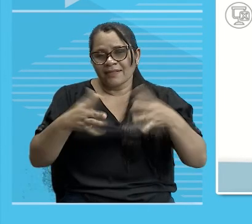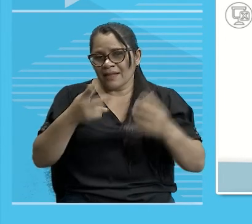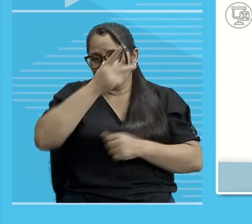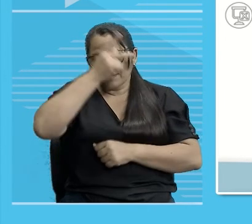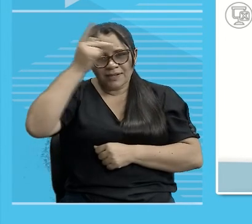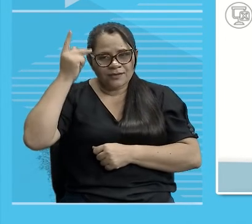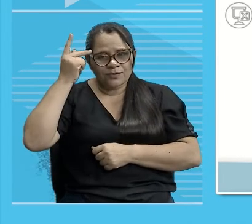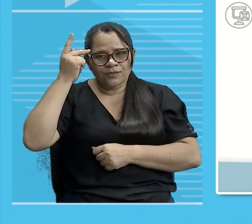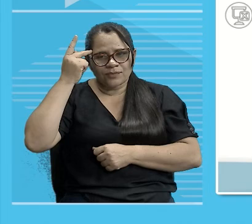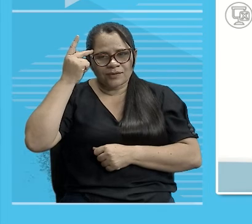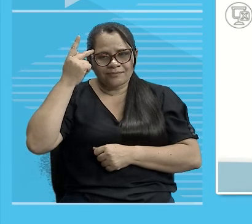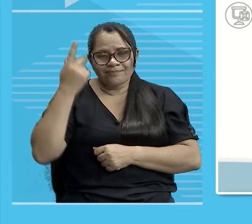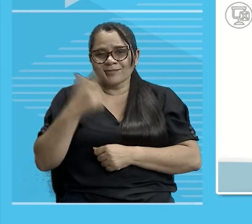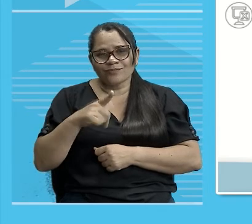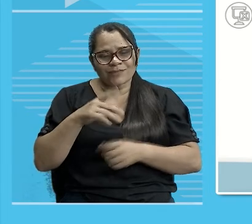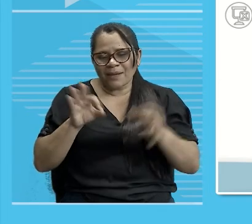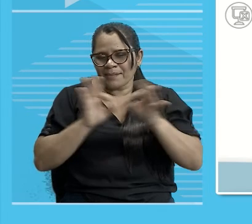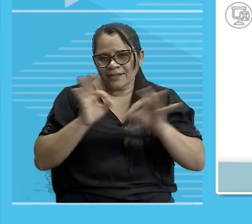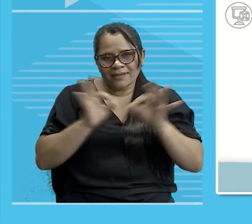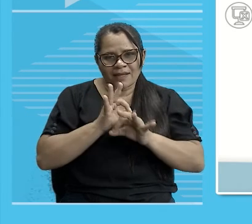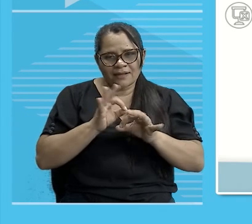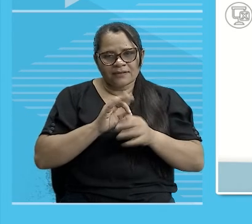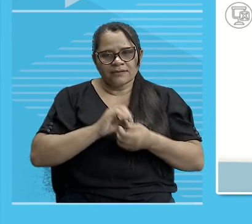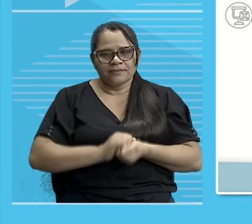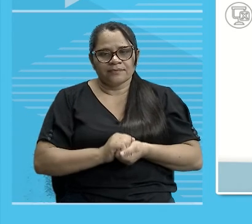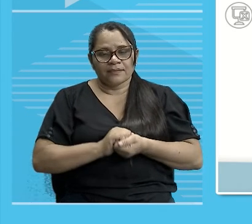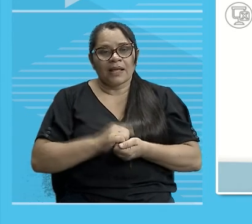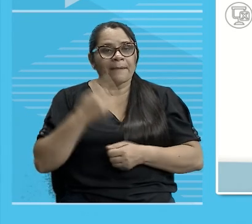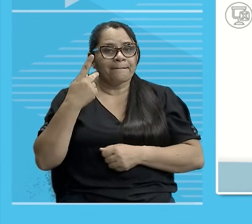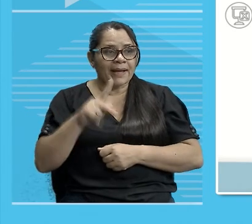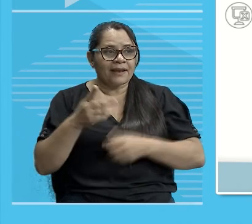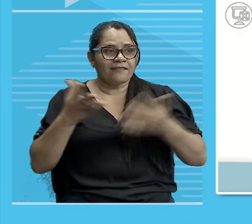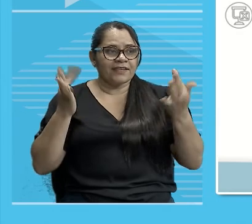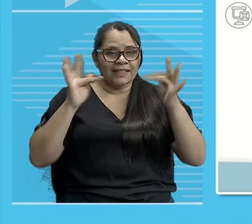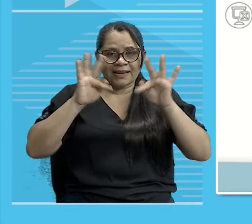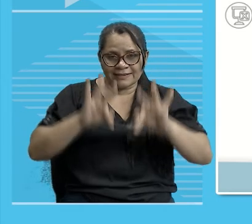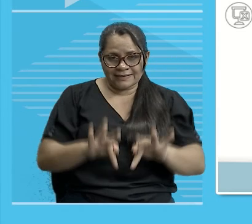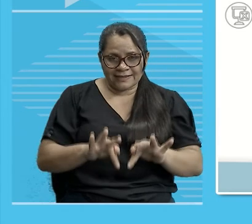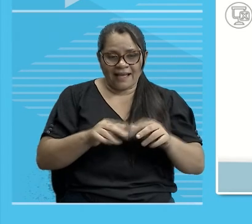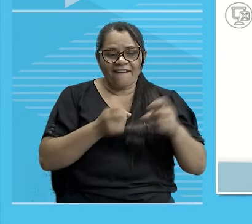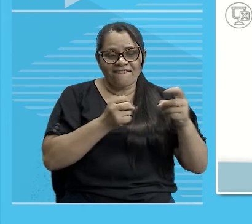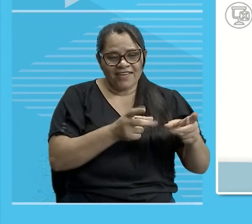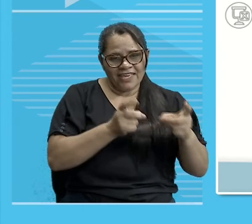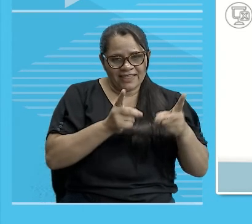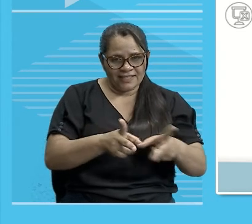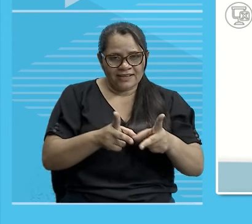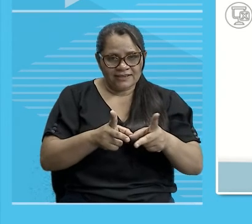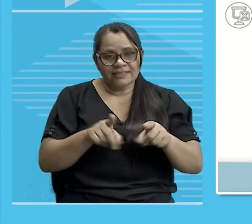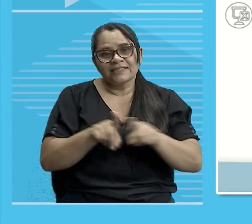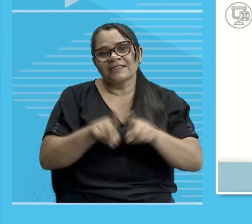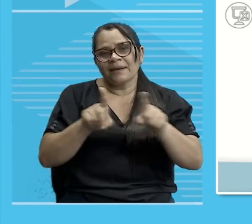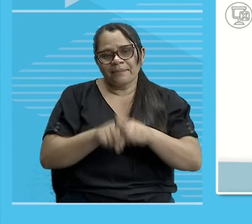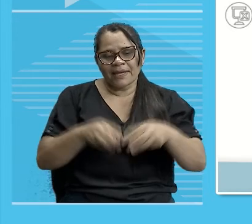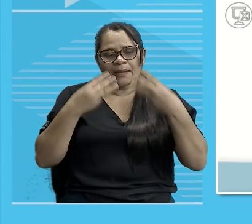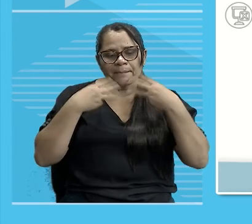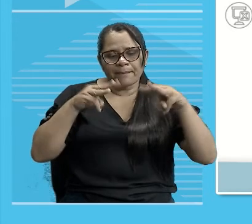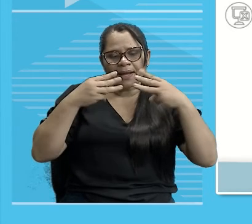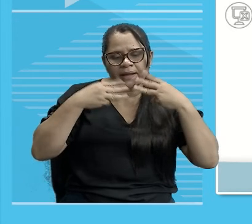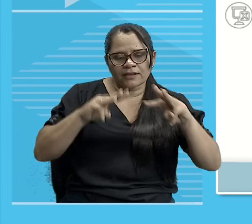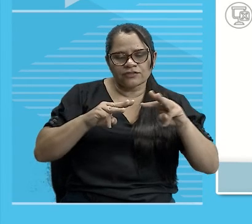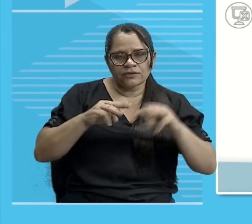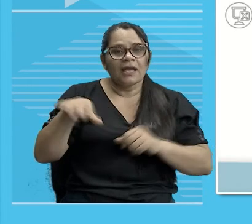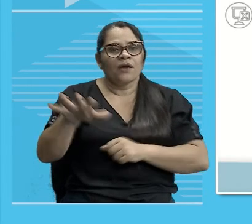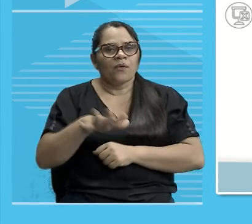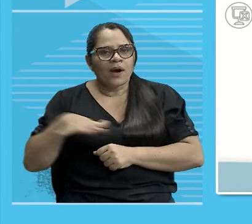tá bom para encerrar vendas e marketing é uma área também que estará